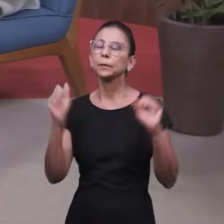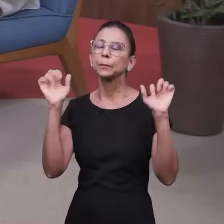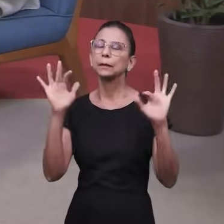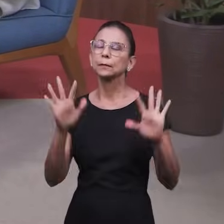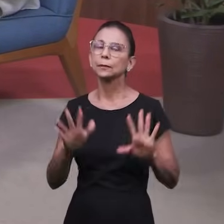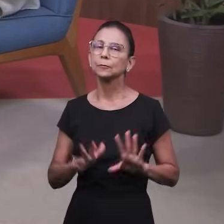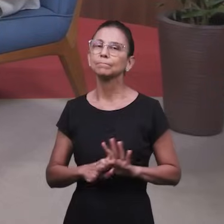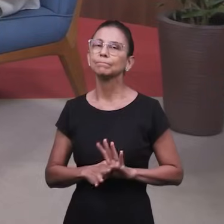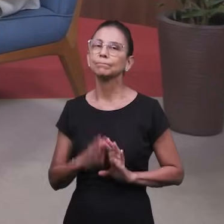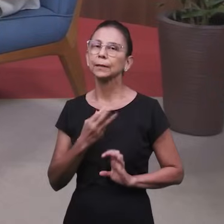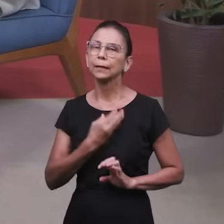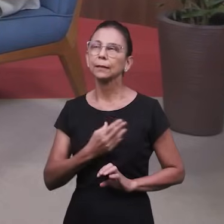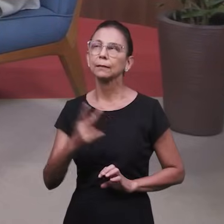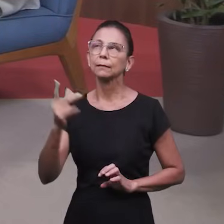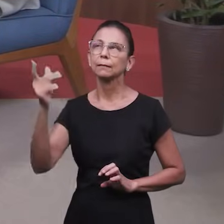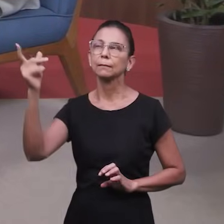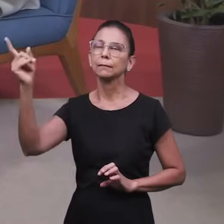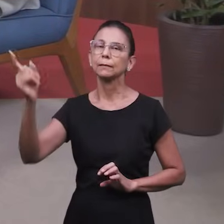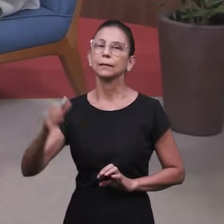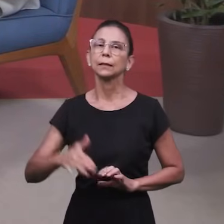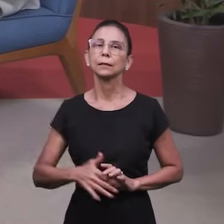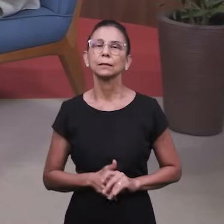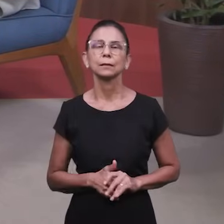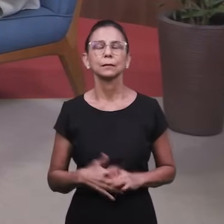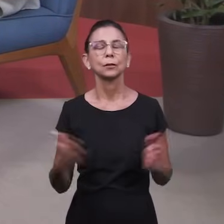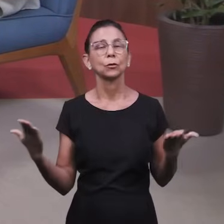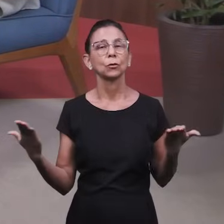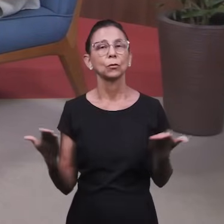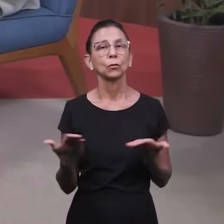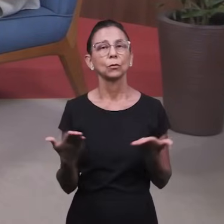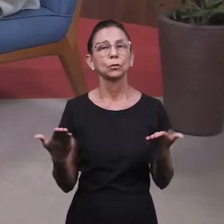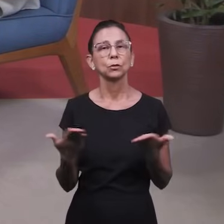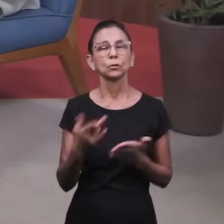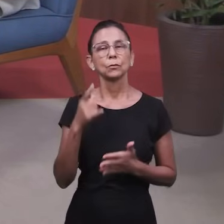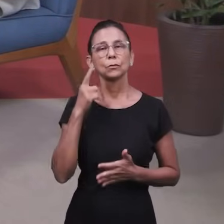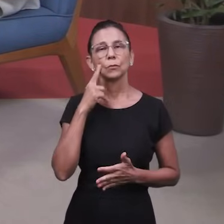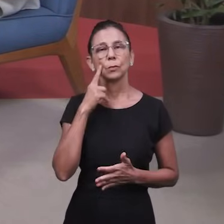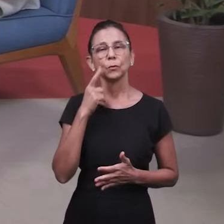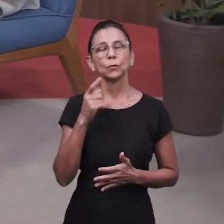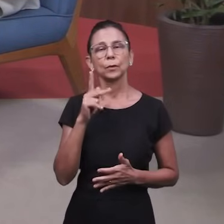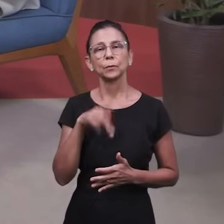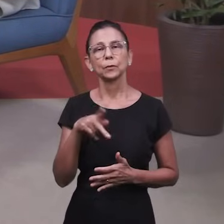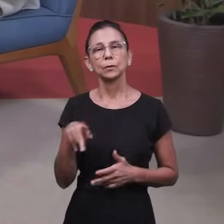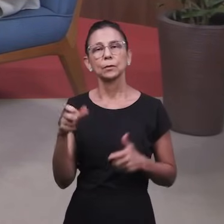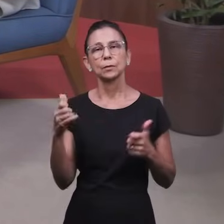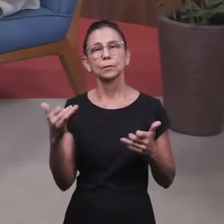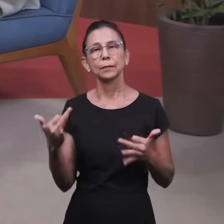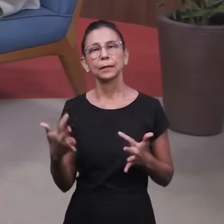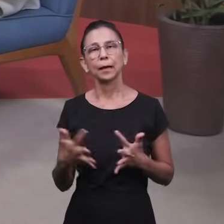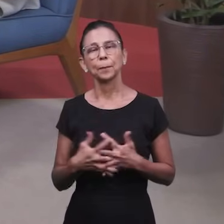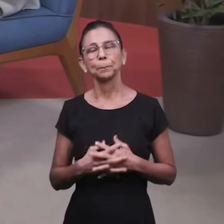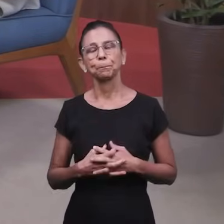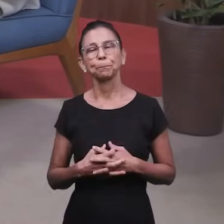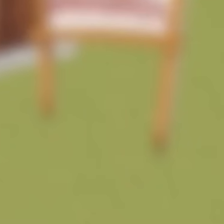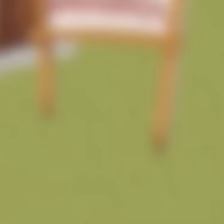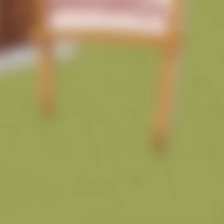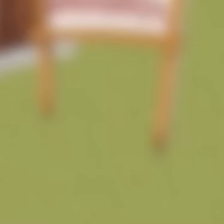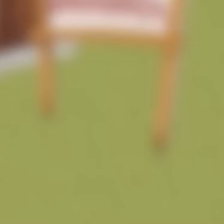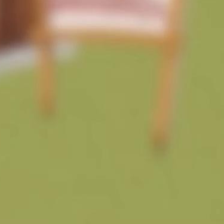as crianças, intermediários e adolescentes, a professora Letícia Lírio falará sobre o tema Somos Mais que